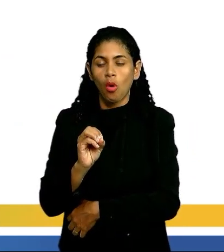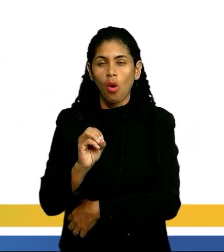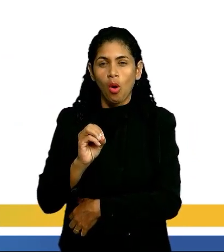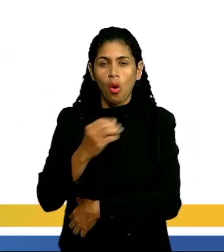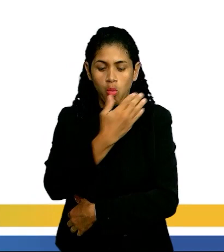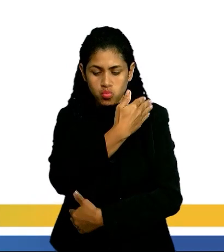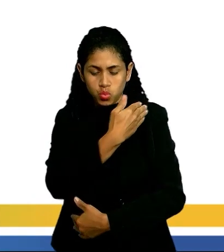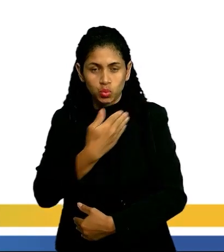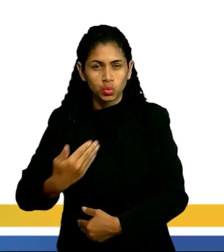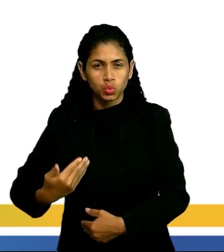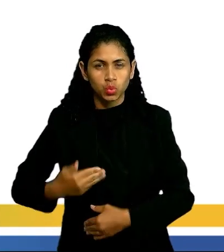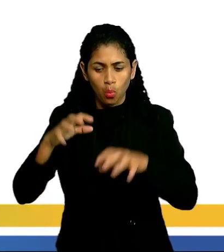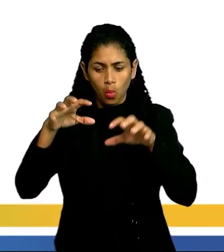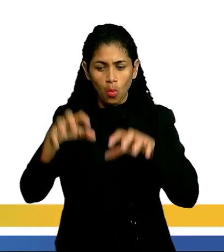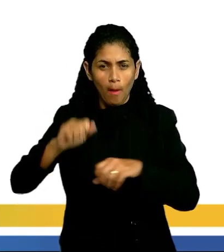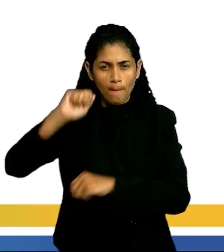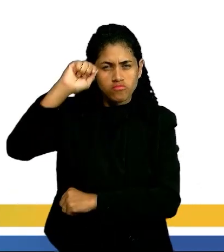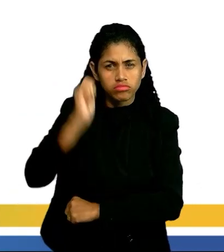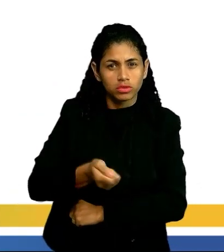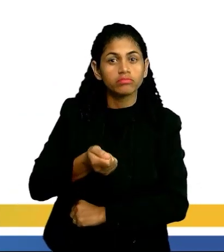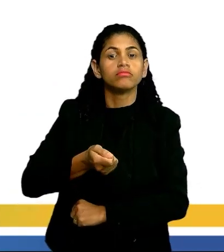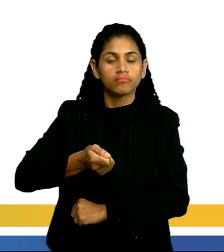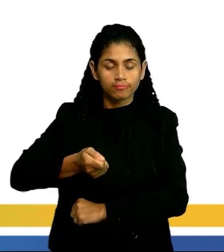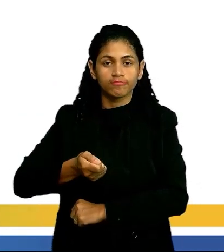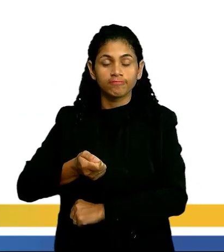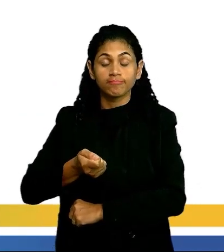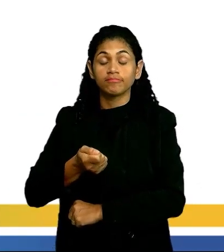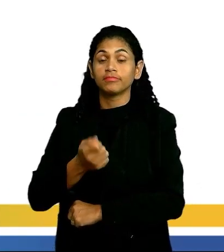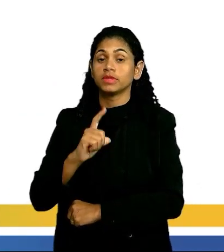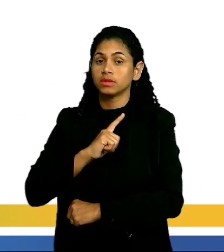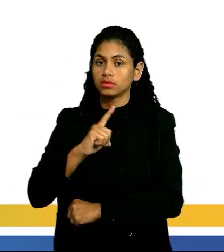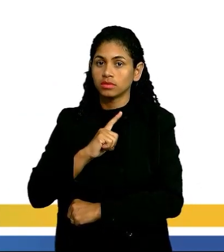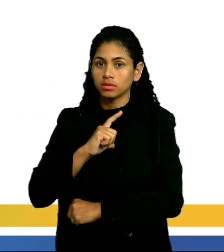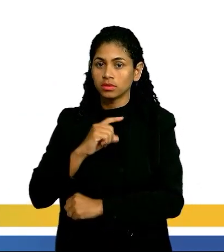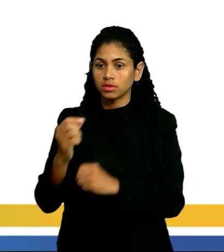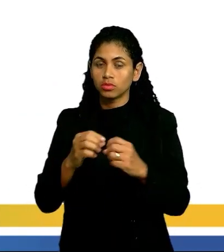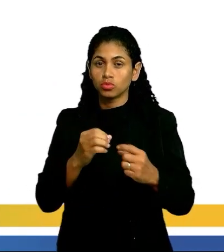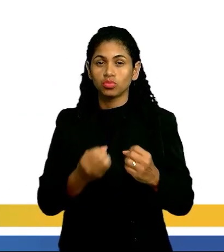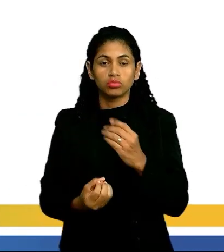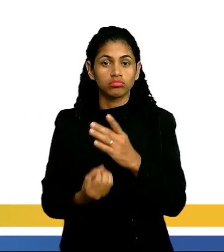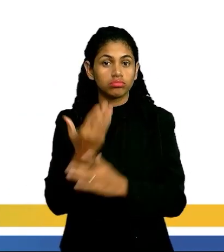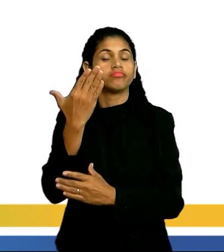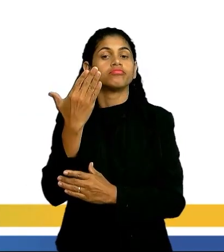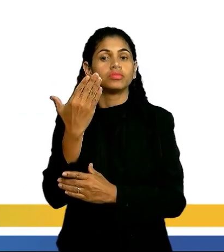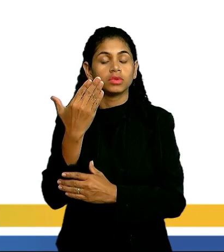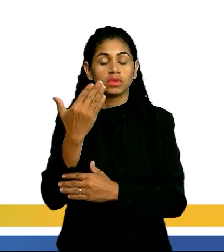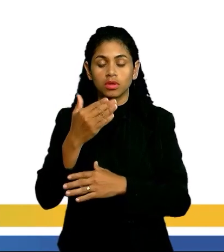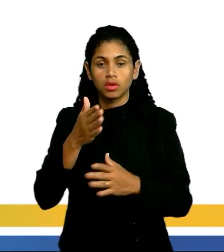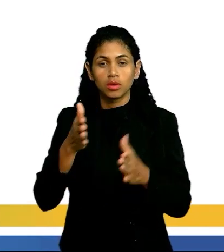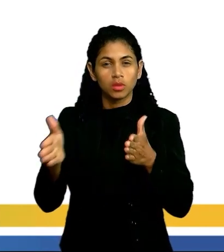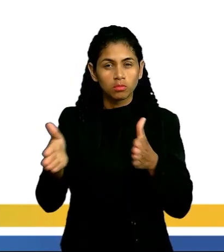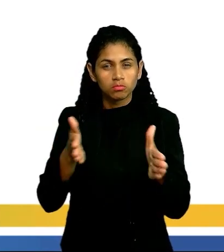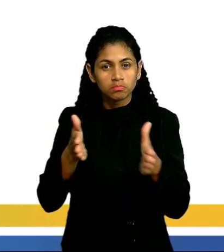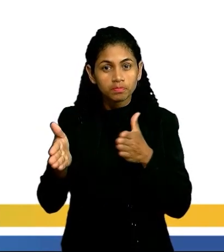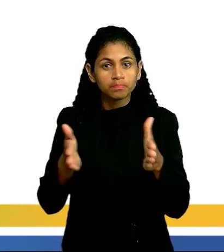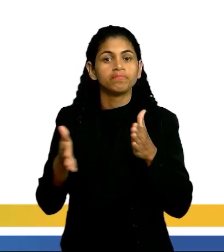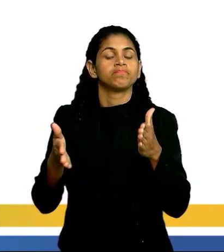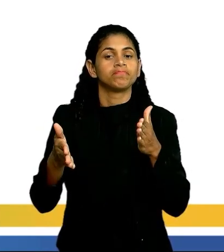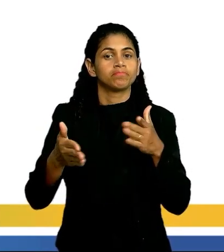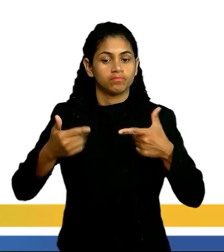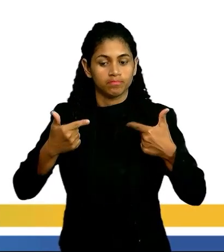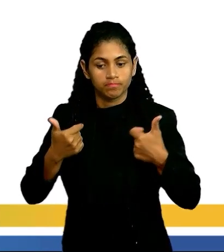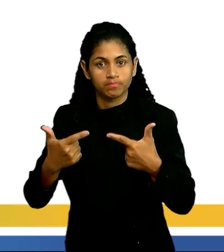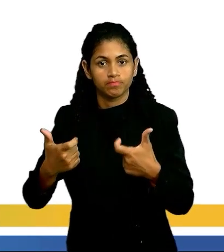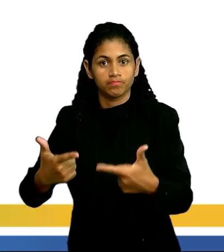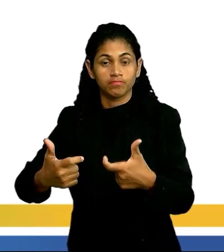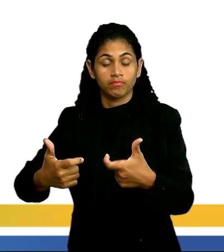sistema político que vai ter o seu auge durante esse período entre guerras, sobretudo entre os anos 1920